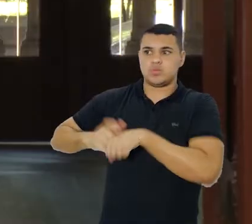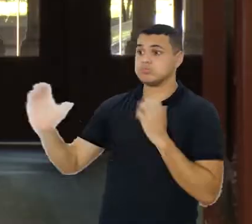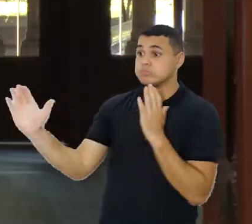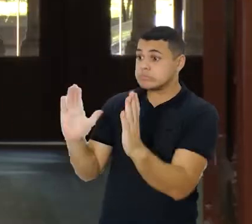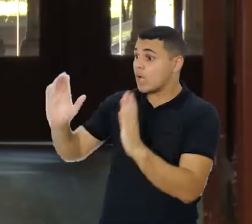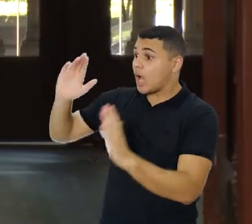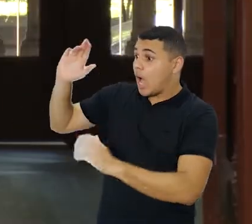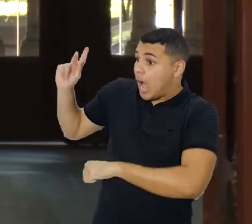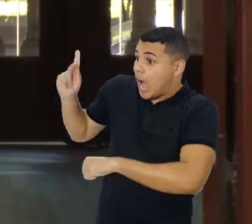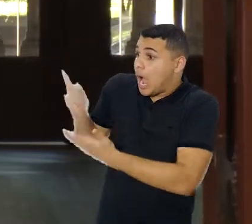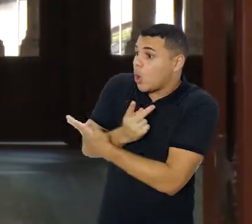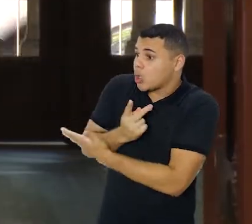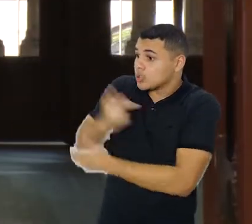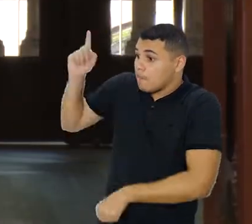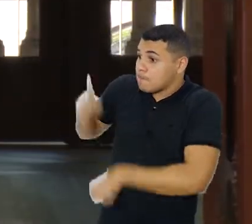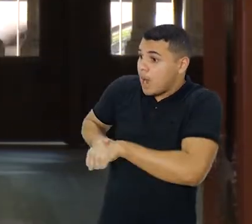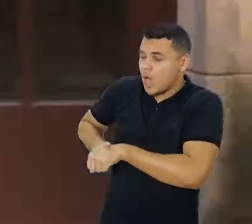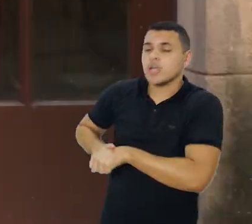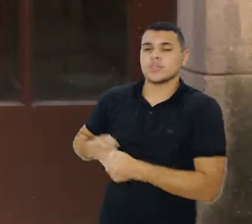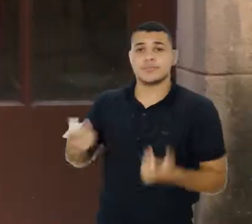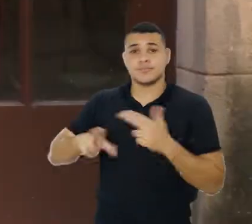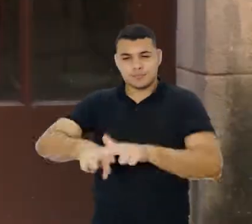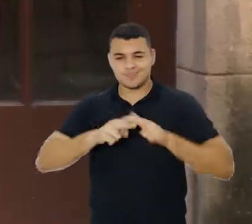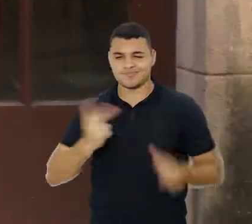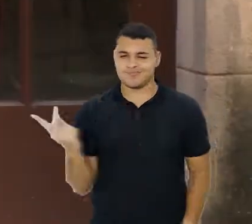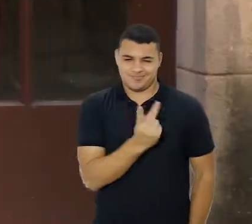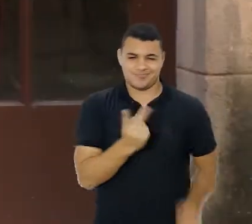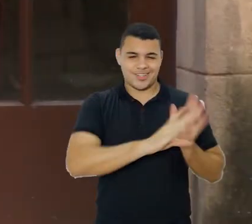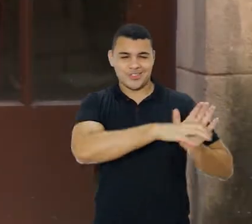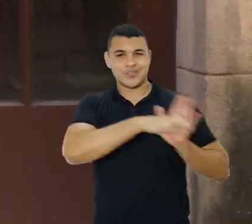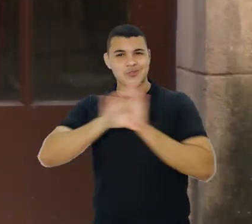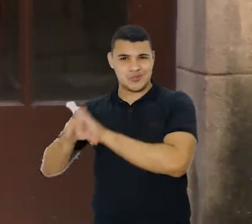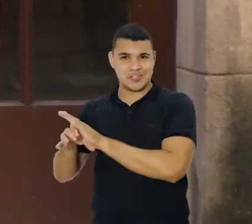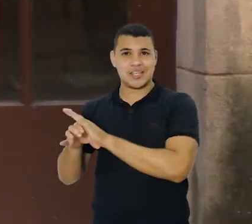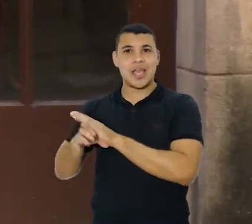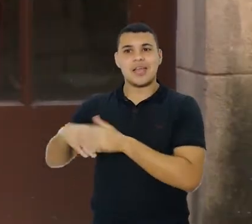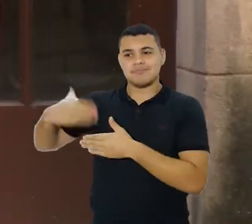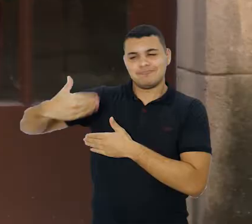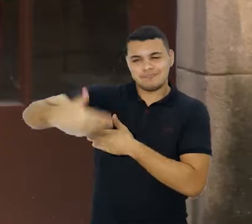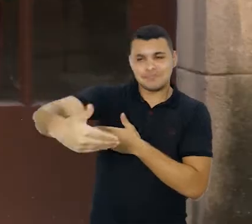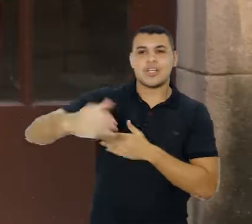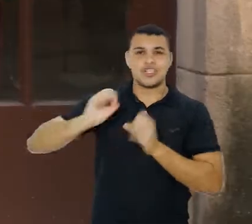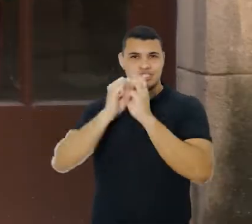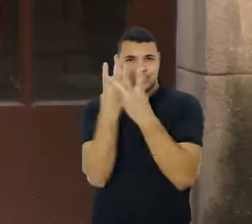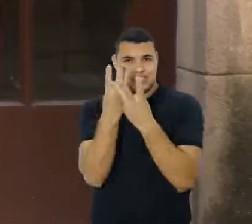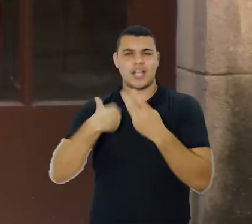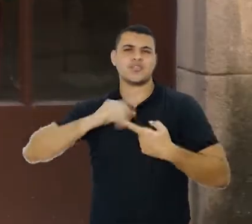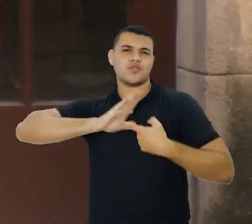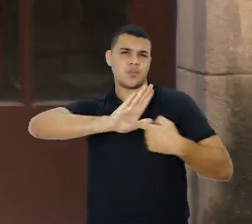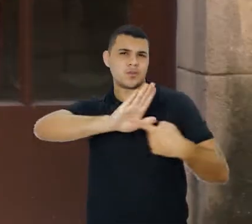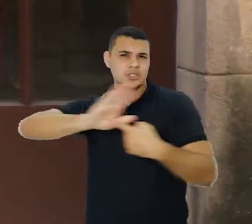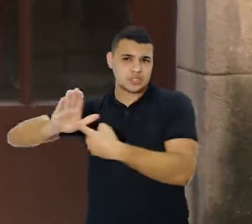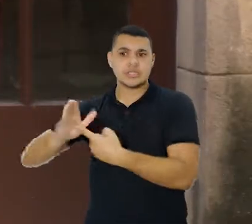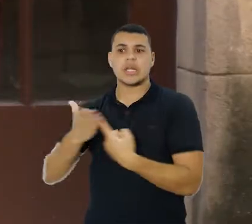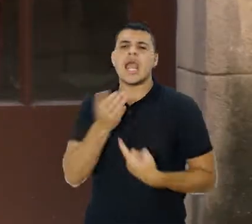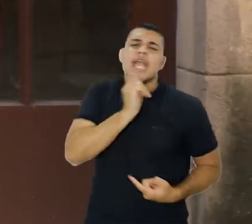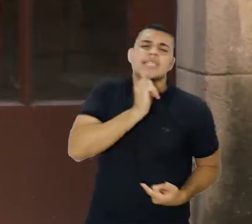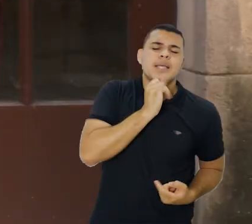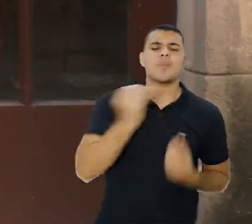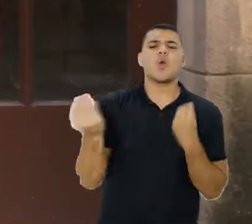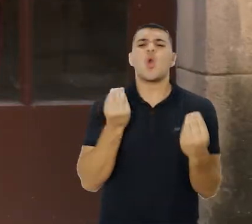tempo. Tá? Então, esses dois conceitos, que a gente, né, nos próximos slides, veremos